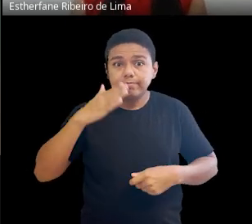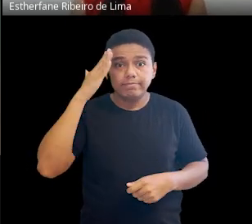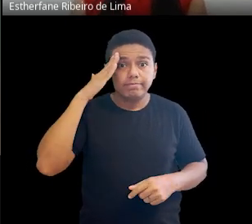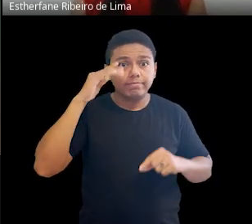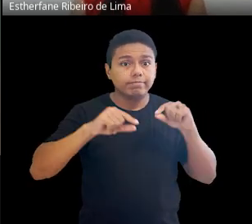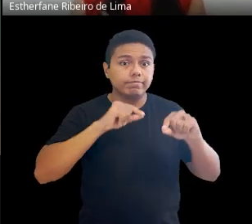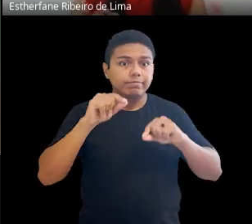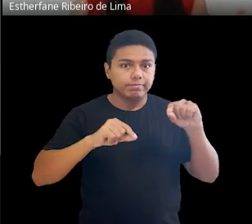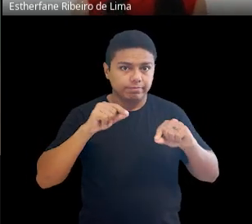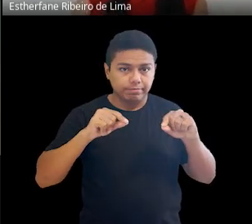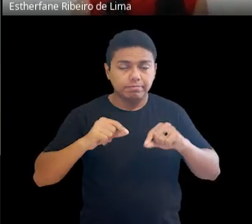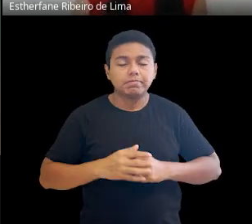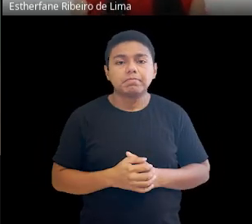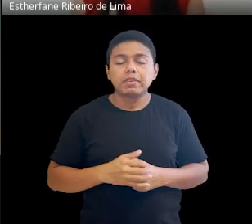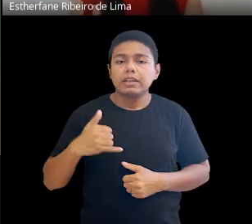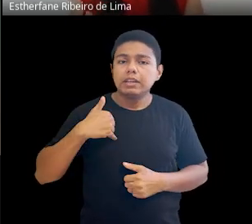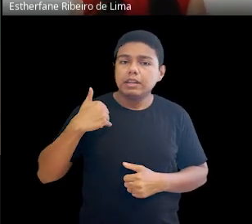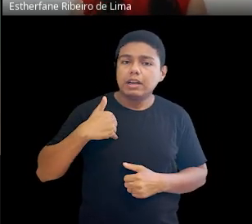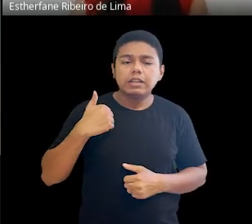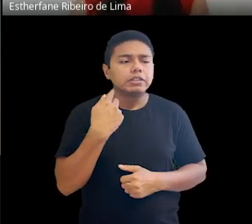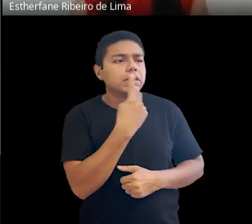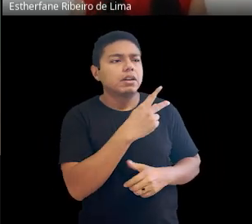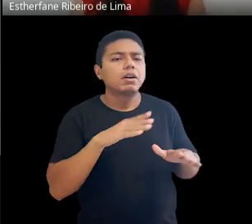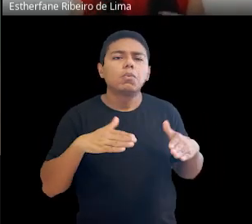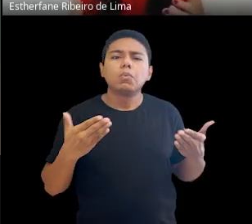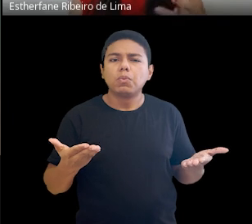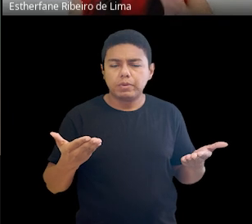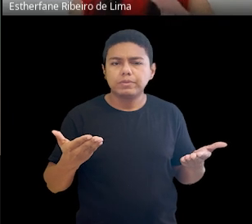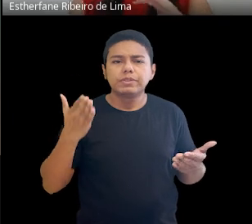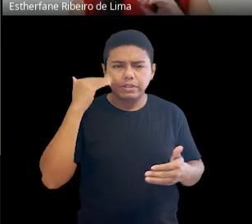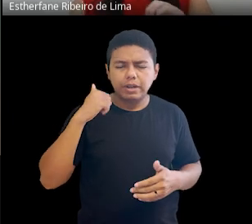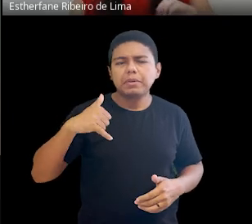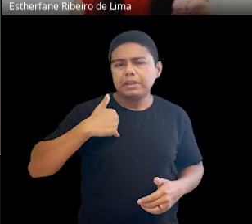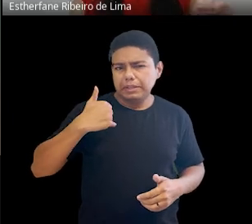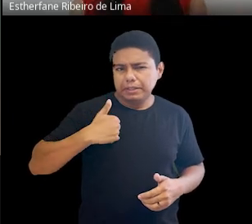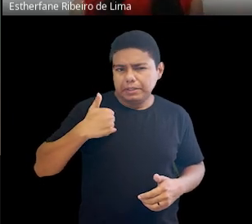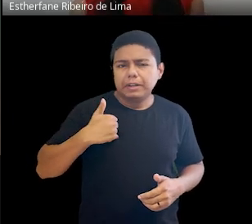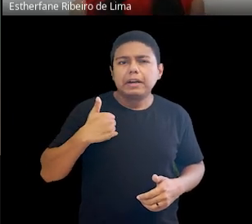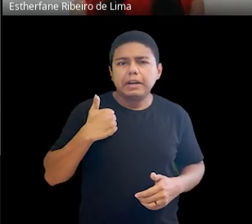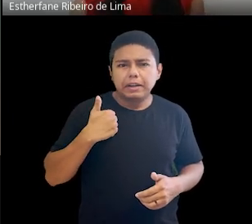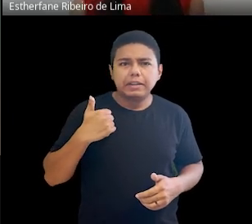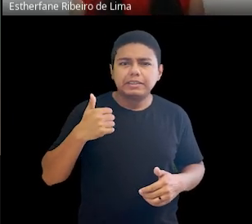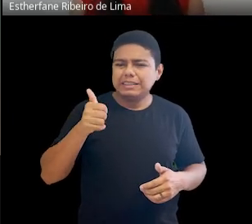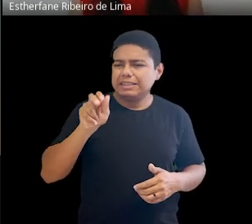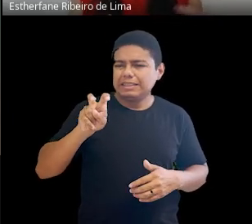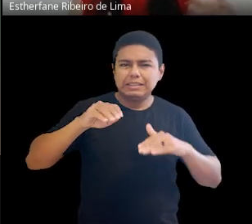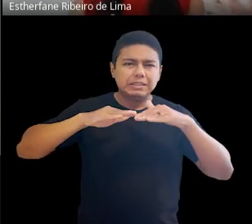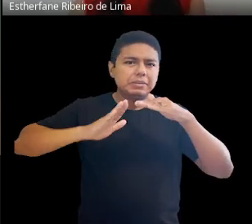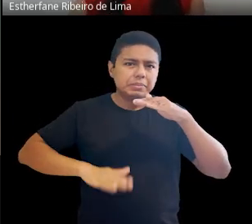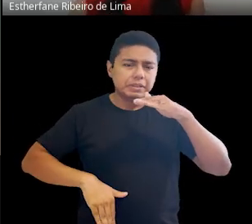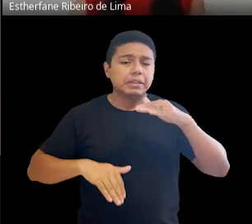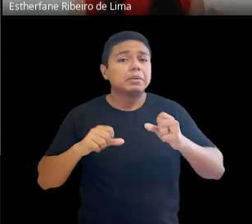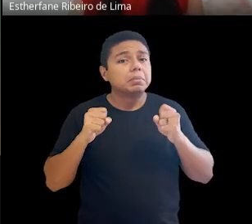pessoa que está gestante? A idade, porque sabemos que pessoas menores de 15 anos, elas também